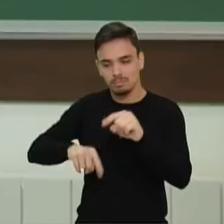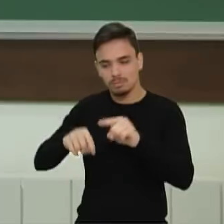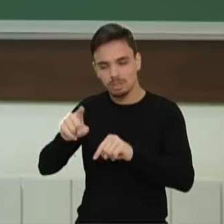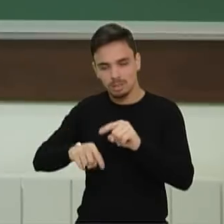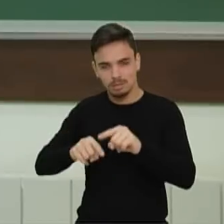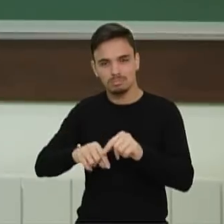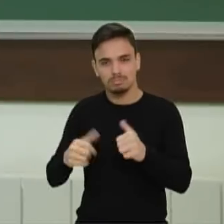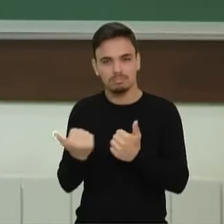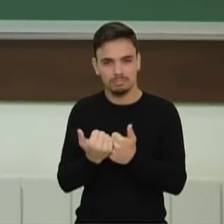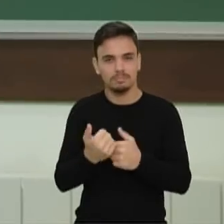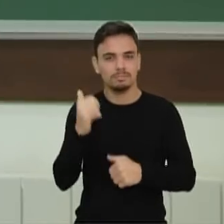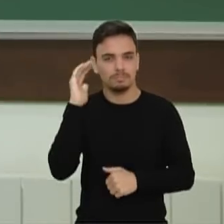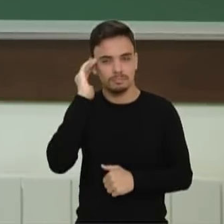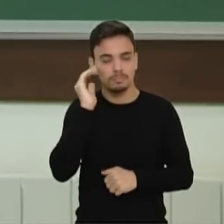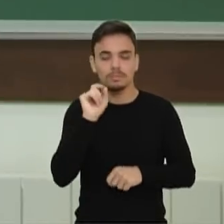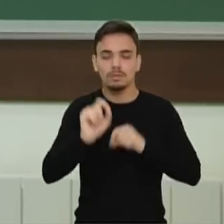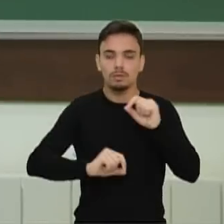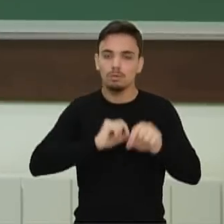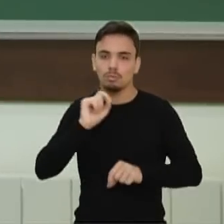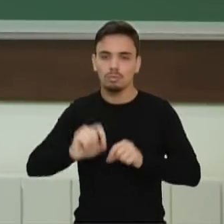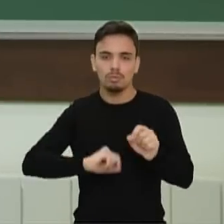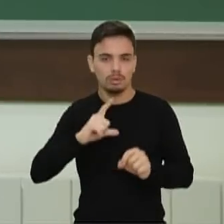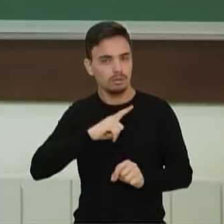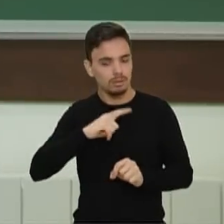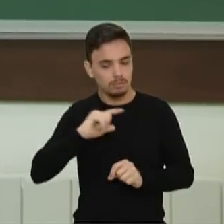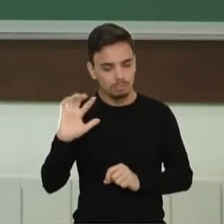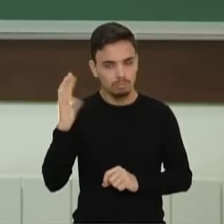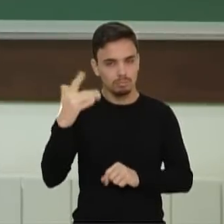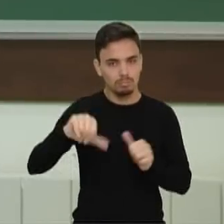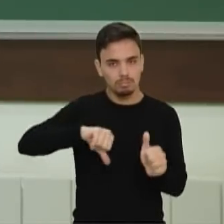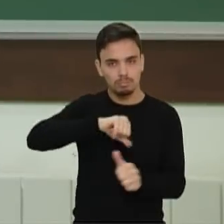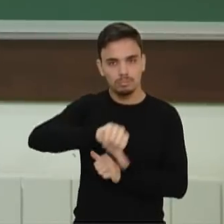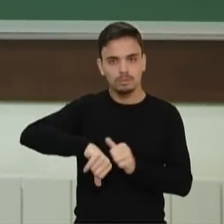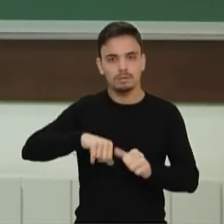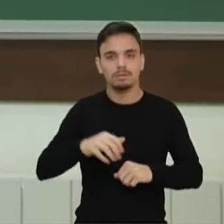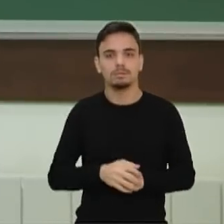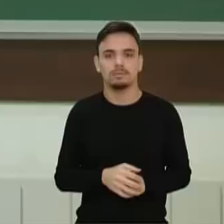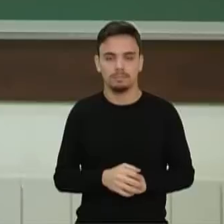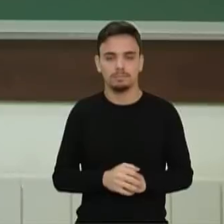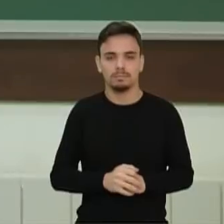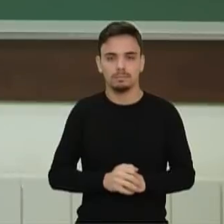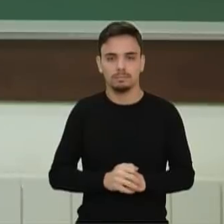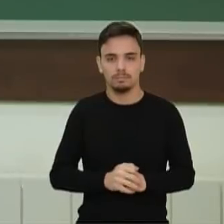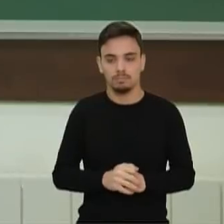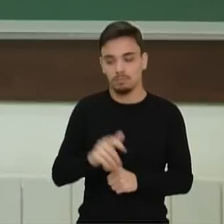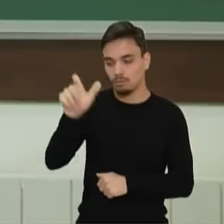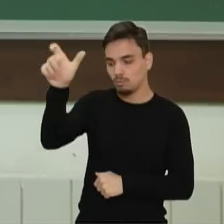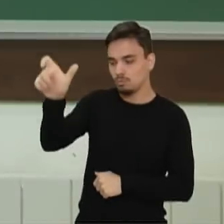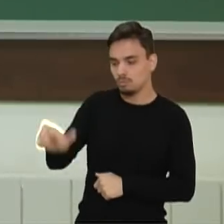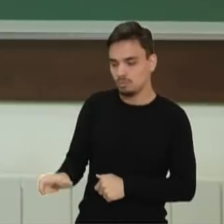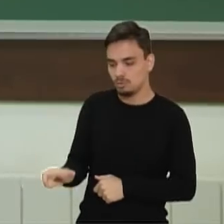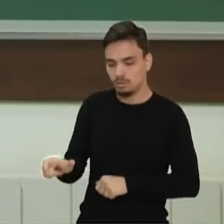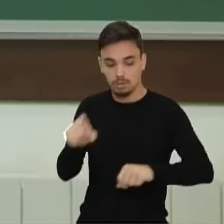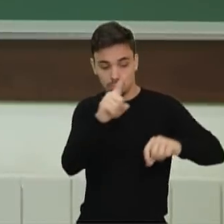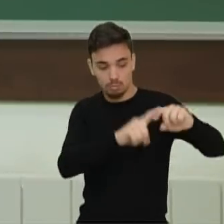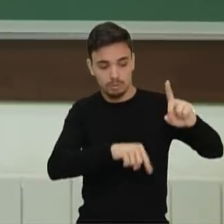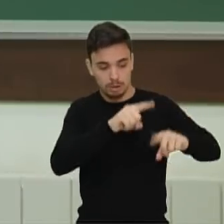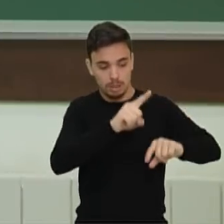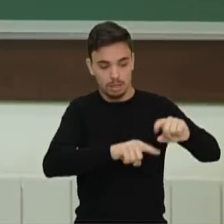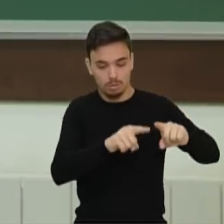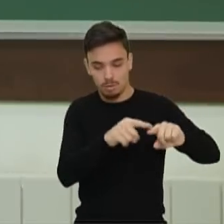ação. Então, há o quê? Há uma mudança ali. O sujeito vai para o lugar do